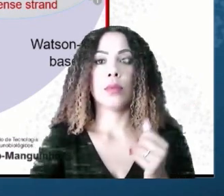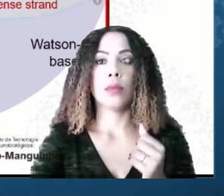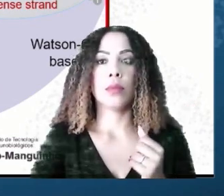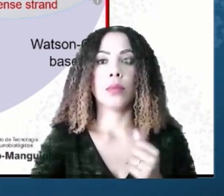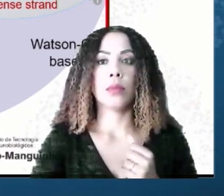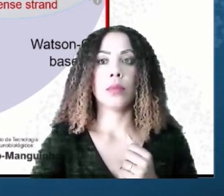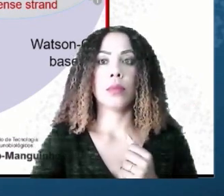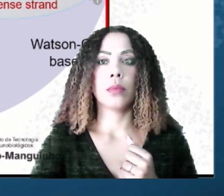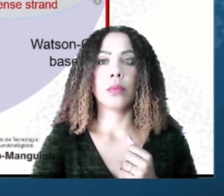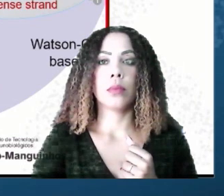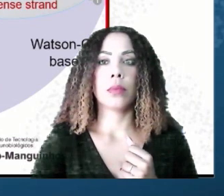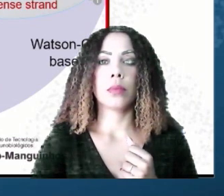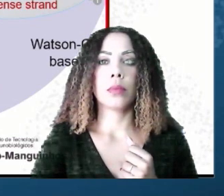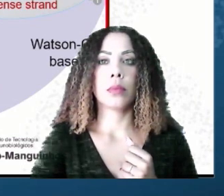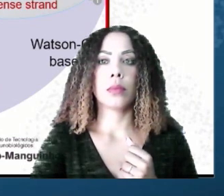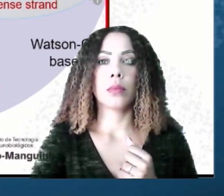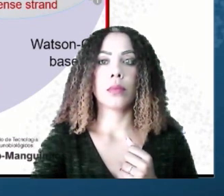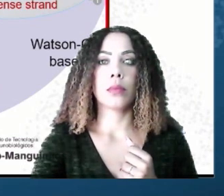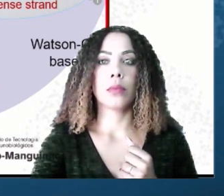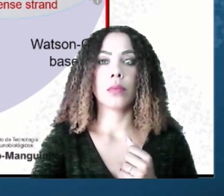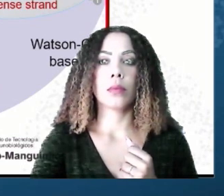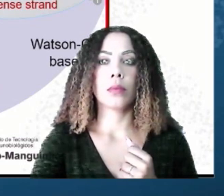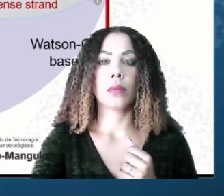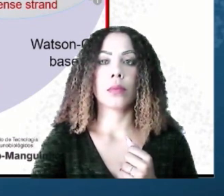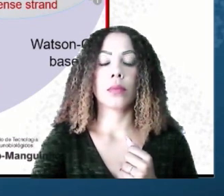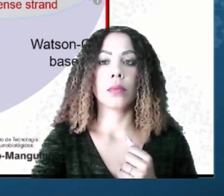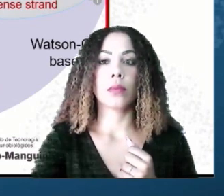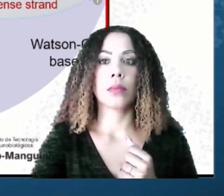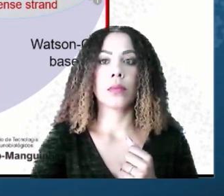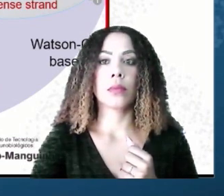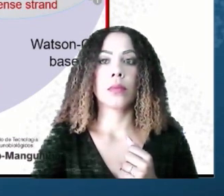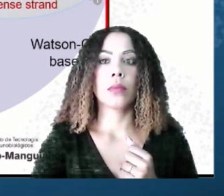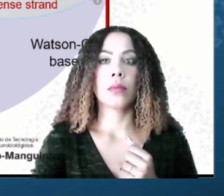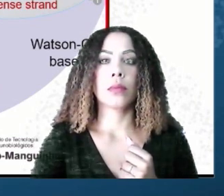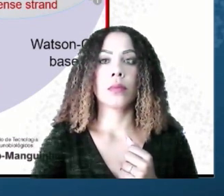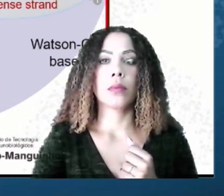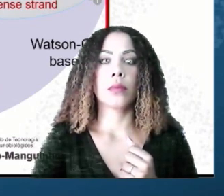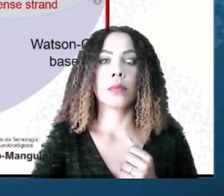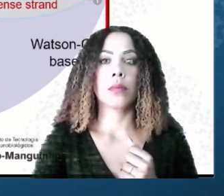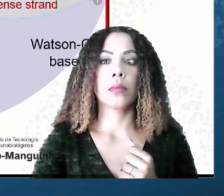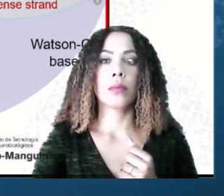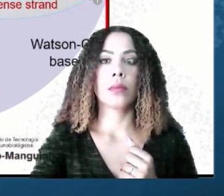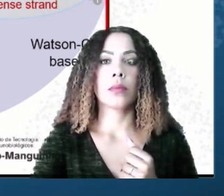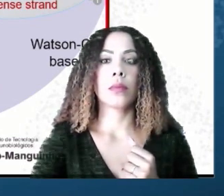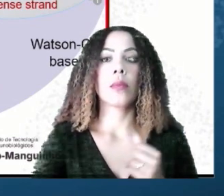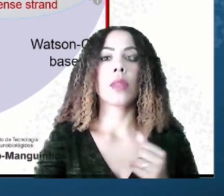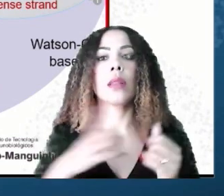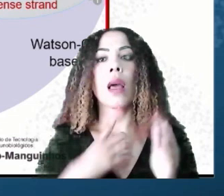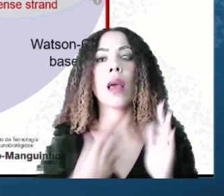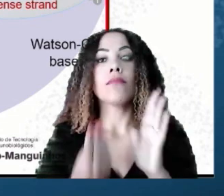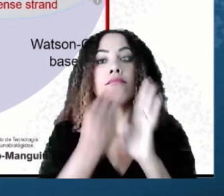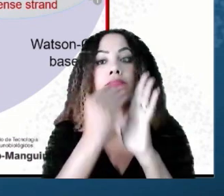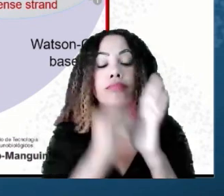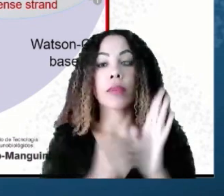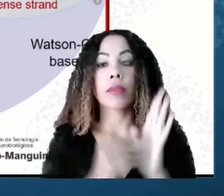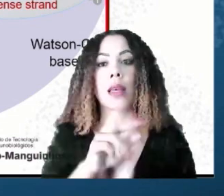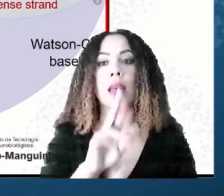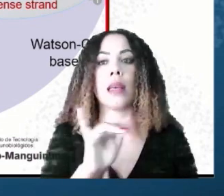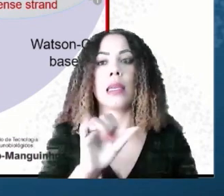e isso tem um carregamento nesse RISC, e ele tem